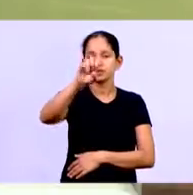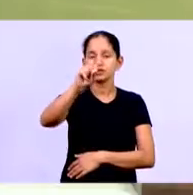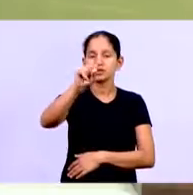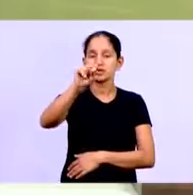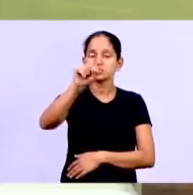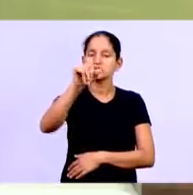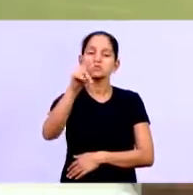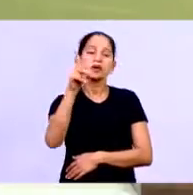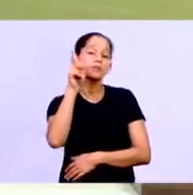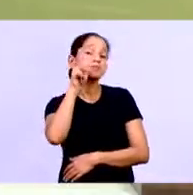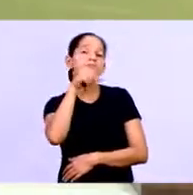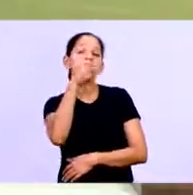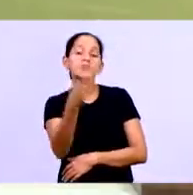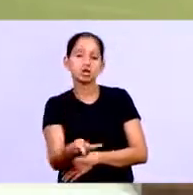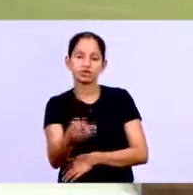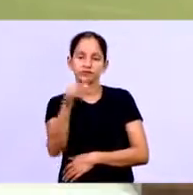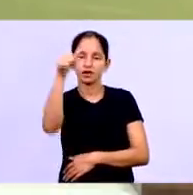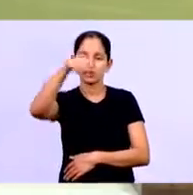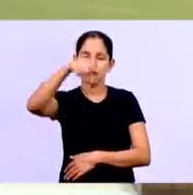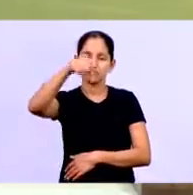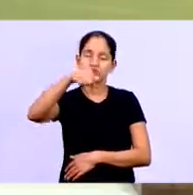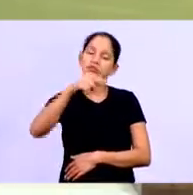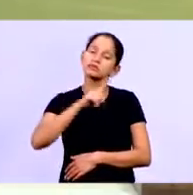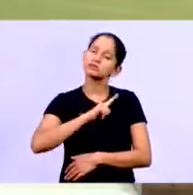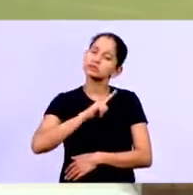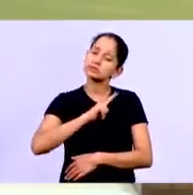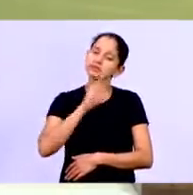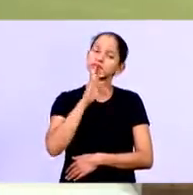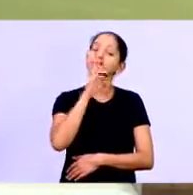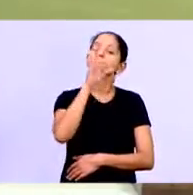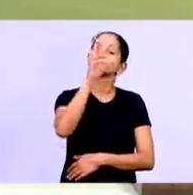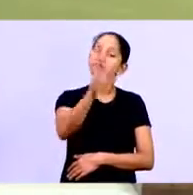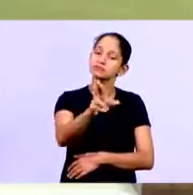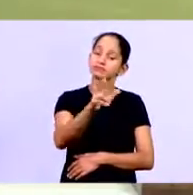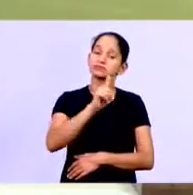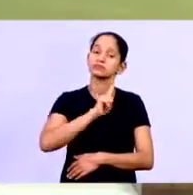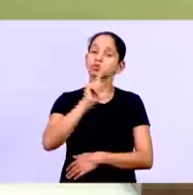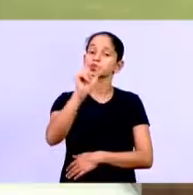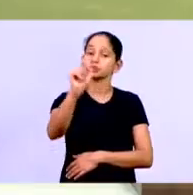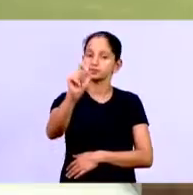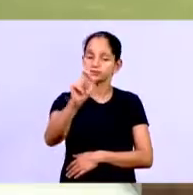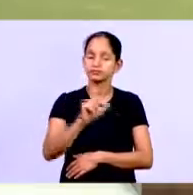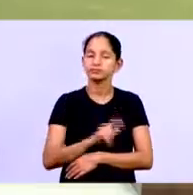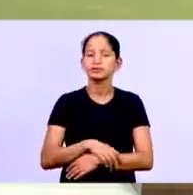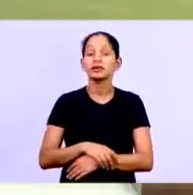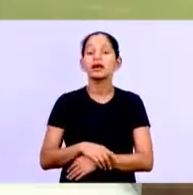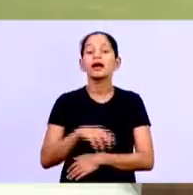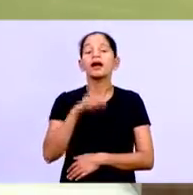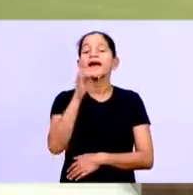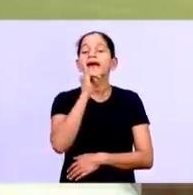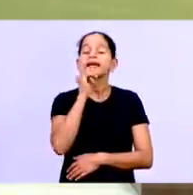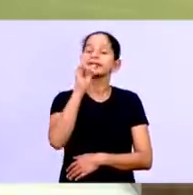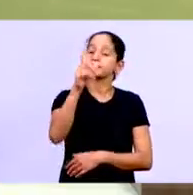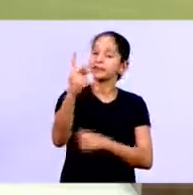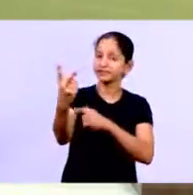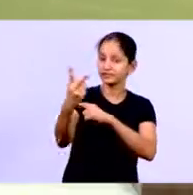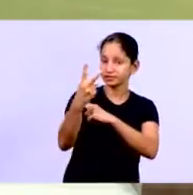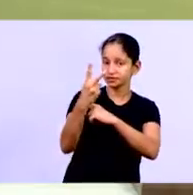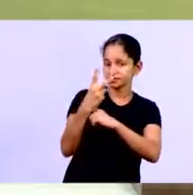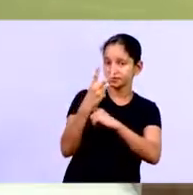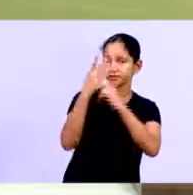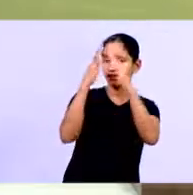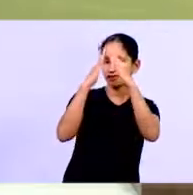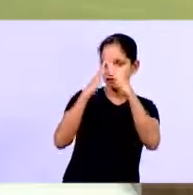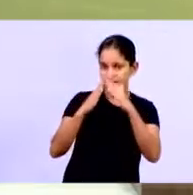se eu não me engano. Aqui do lado. Exatamente, Porto Velho do Zona Norte. Quando você, por exemplo, faz um financiamento de uma